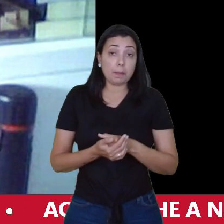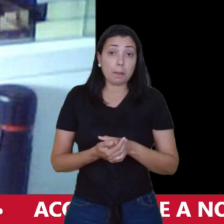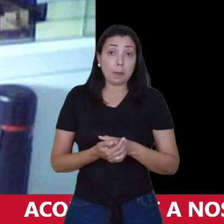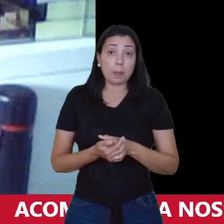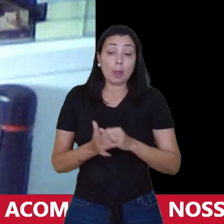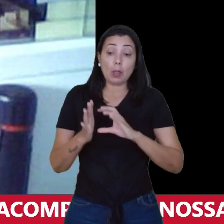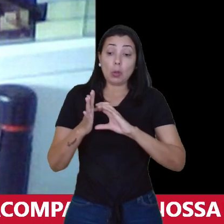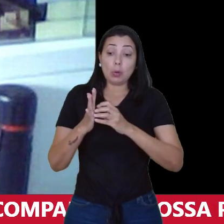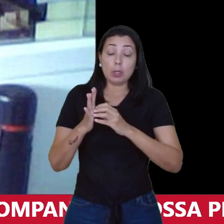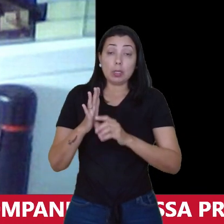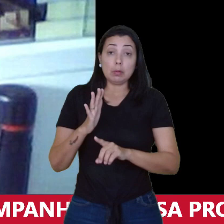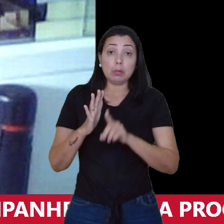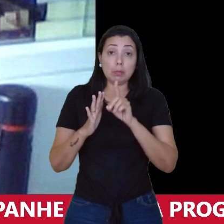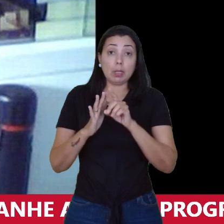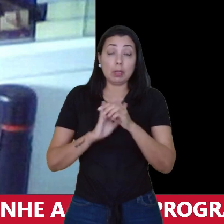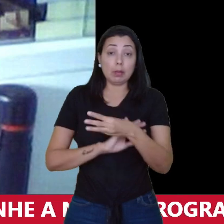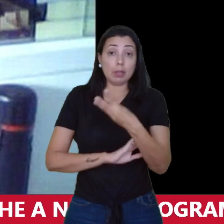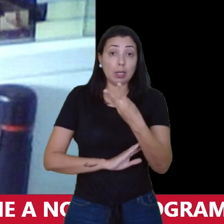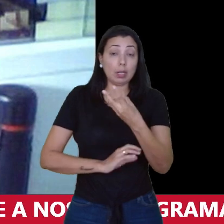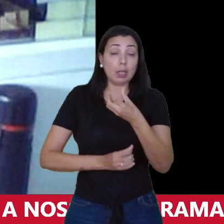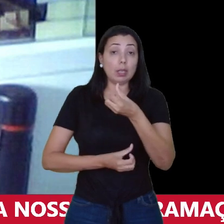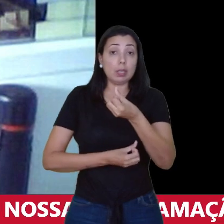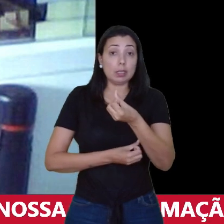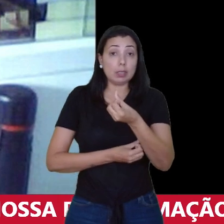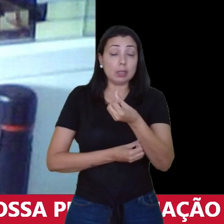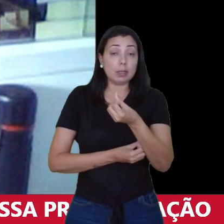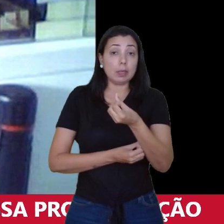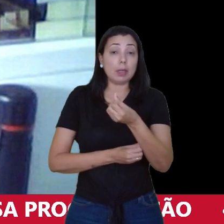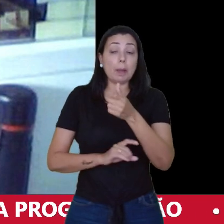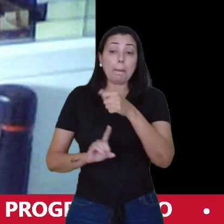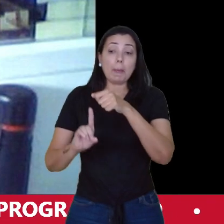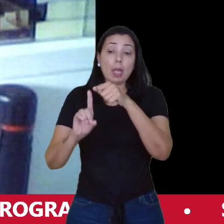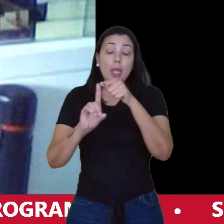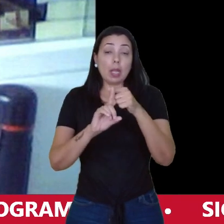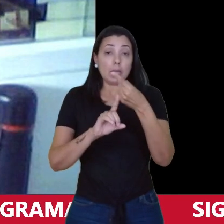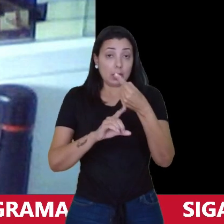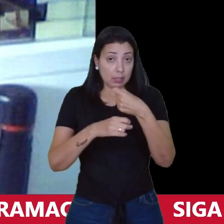Os dados do primeiro trimestre desse ano e